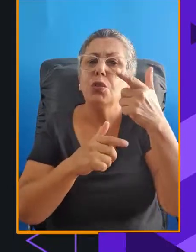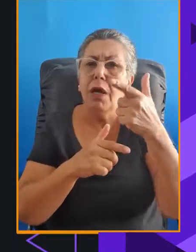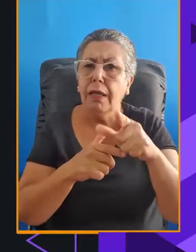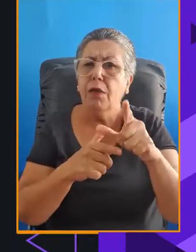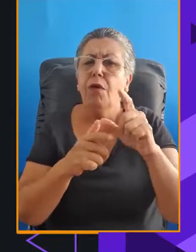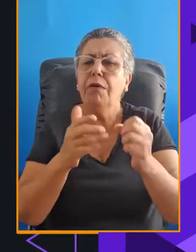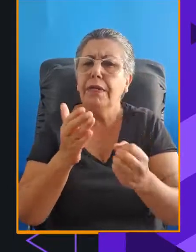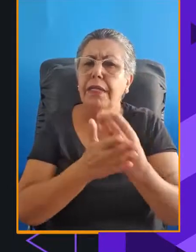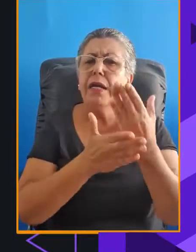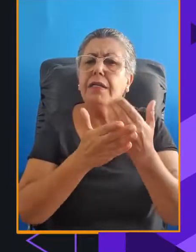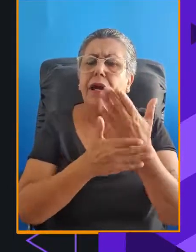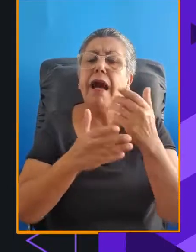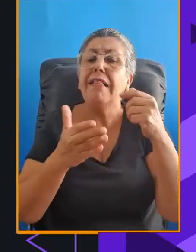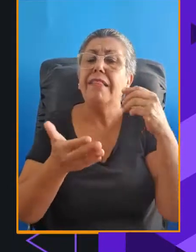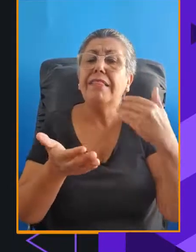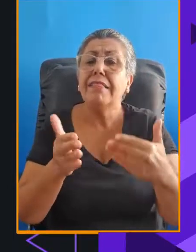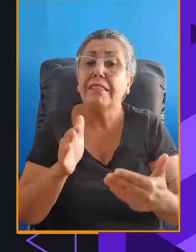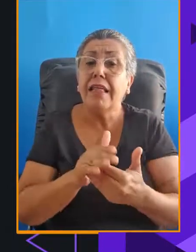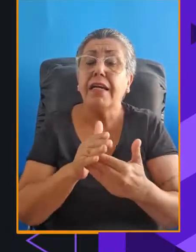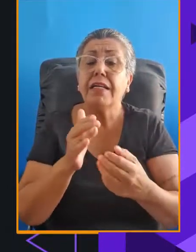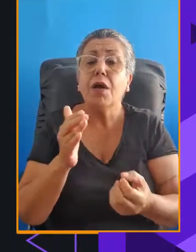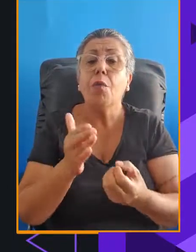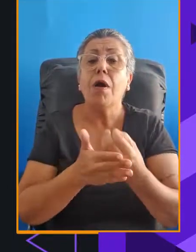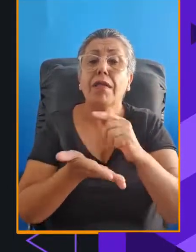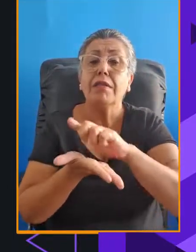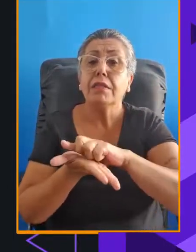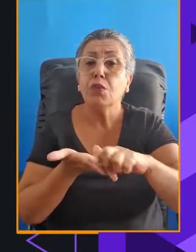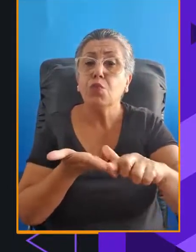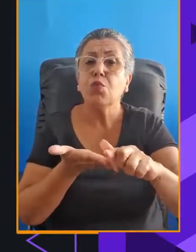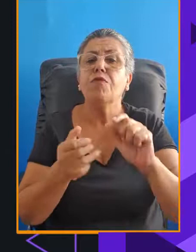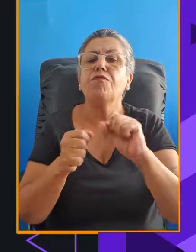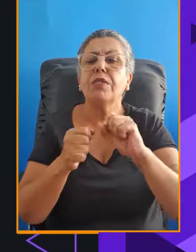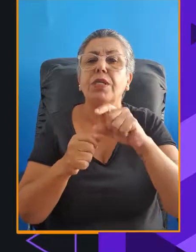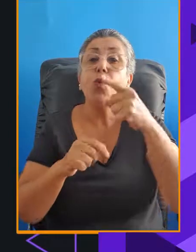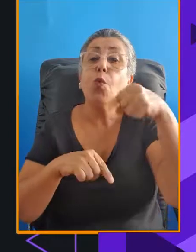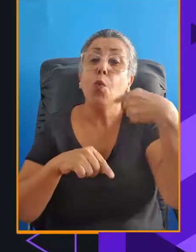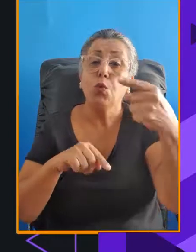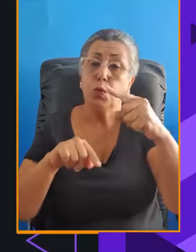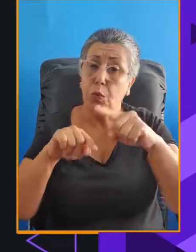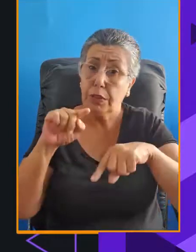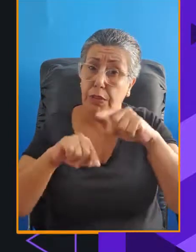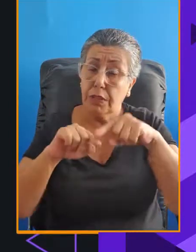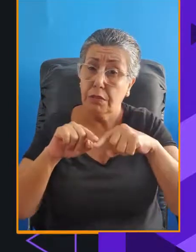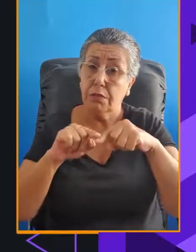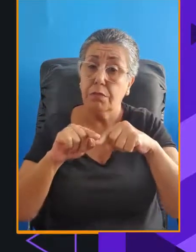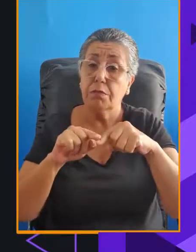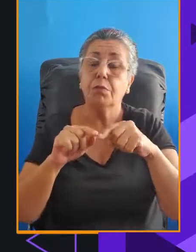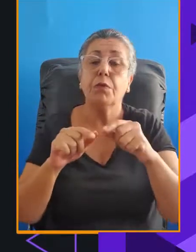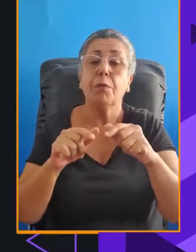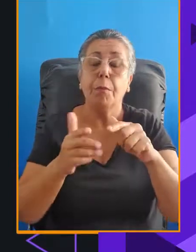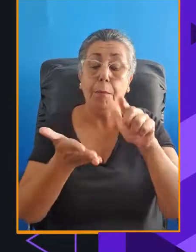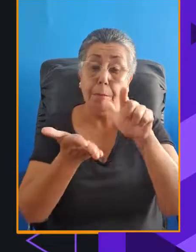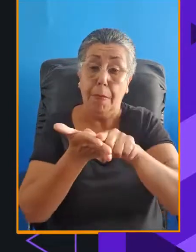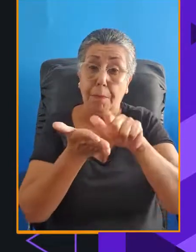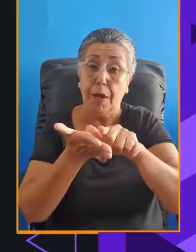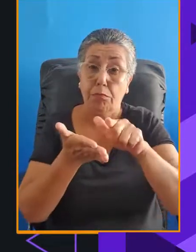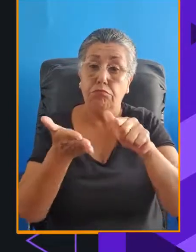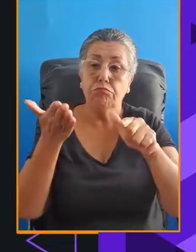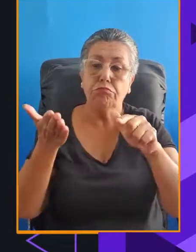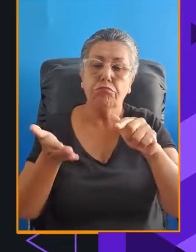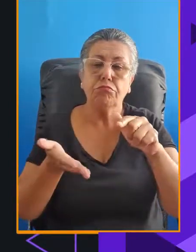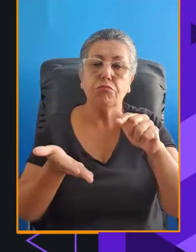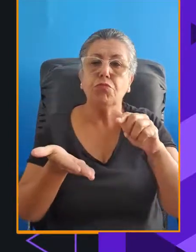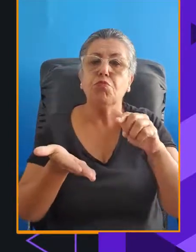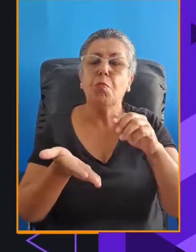uma textura. Eu vou também te propor fazer um outro exercício, que é: sobrepõe um papel em